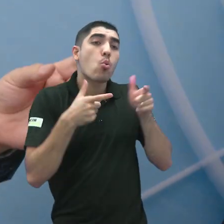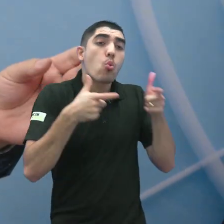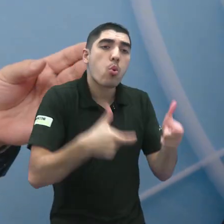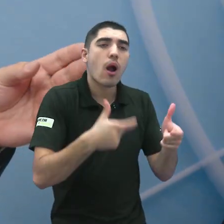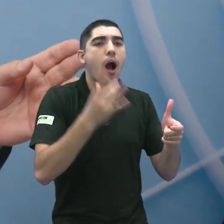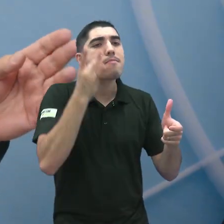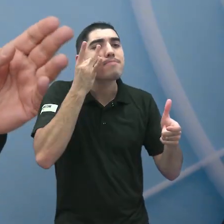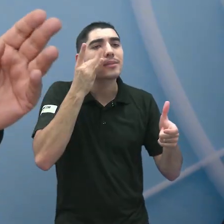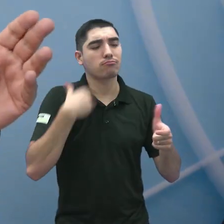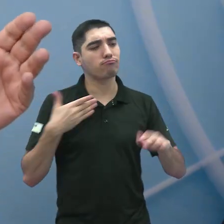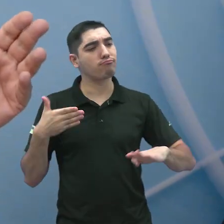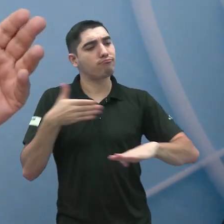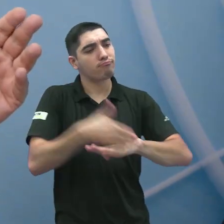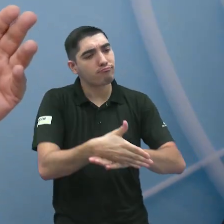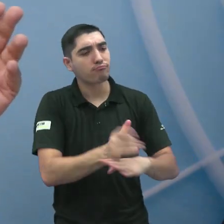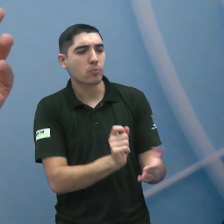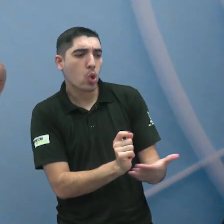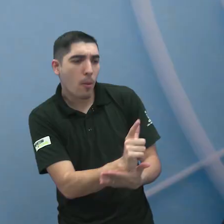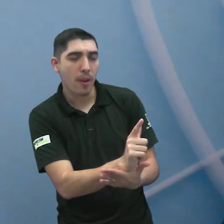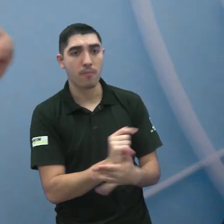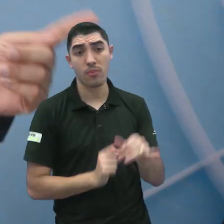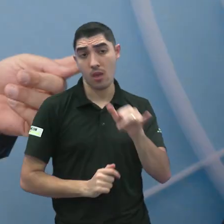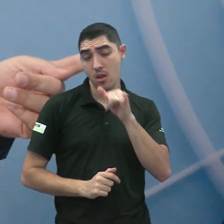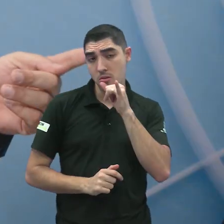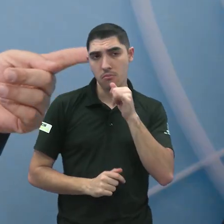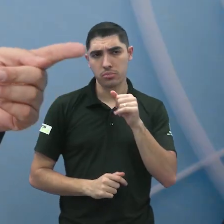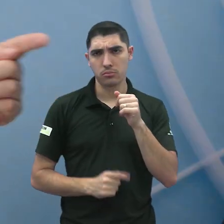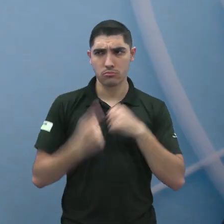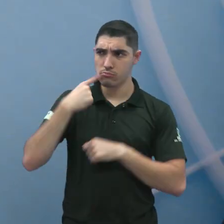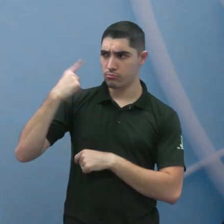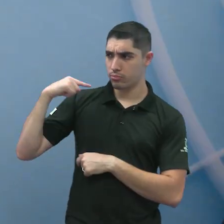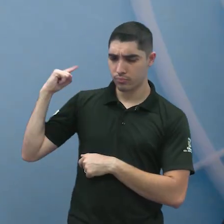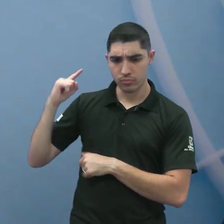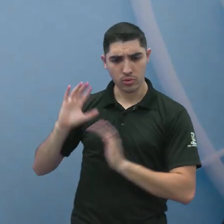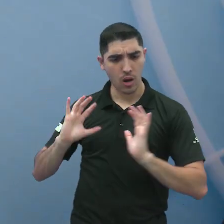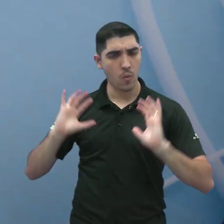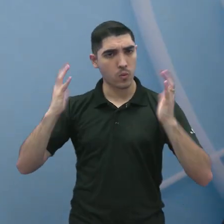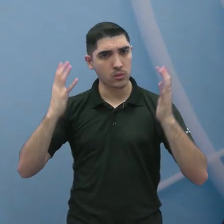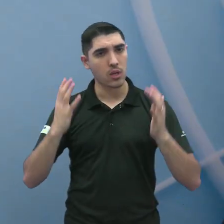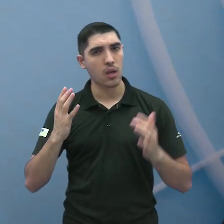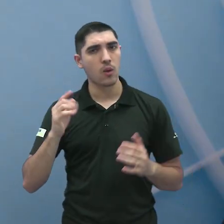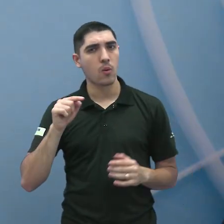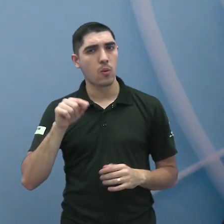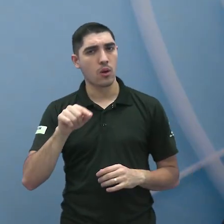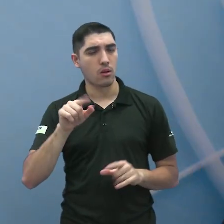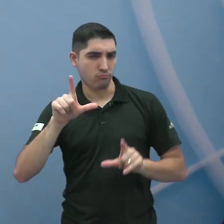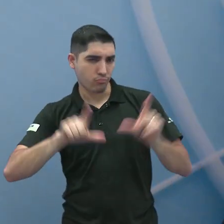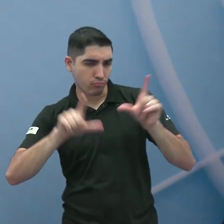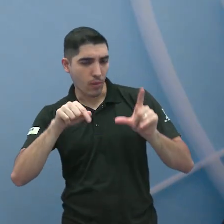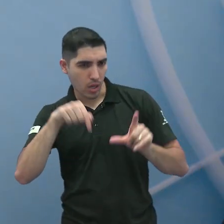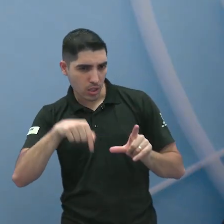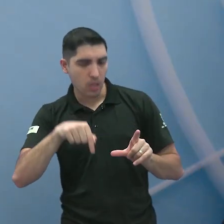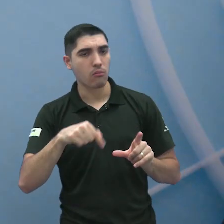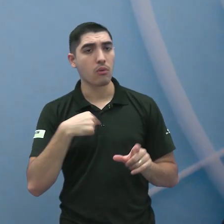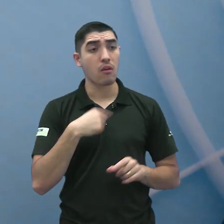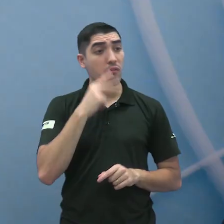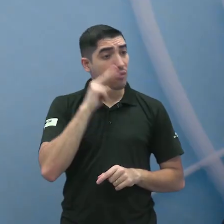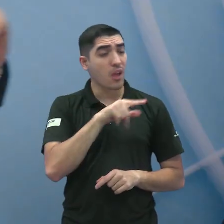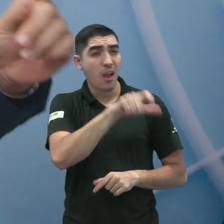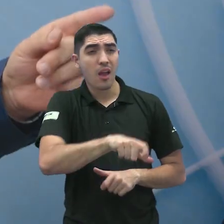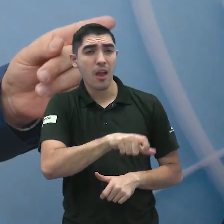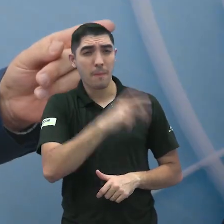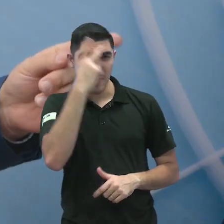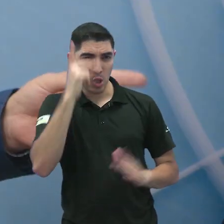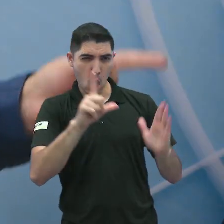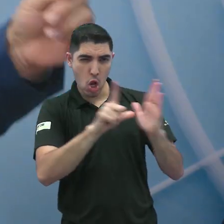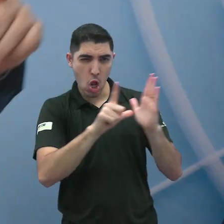ver. Então, o comerciante, que a gente viu alguns casos até esses dias, produzindo alguns programas, que o comerciante que